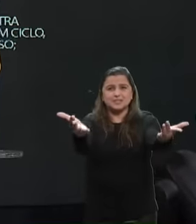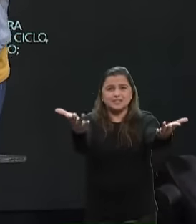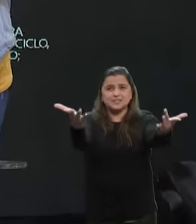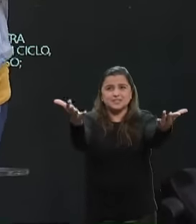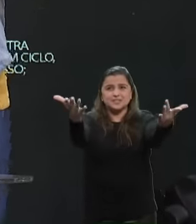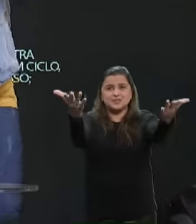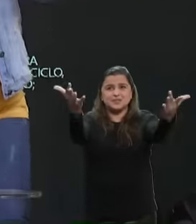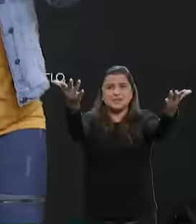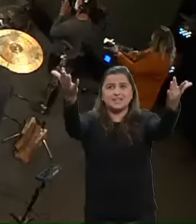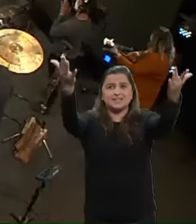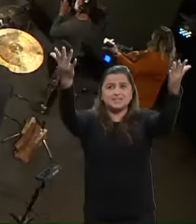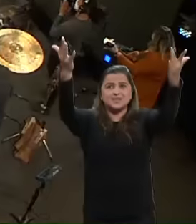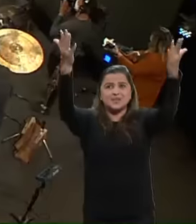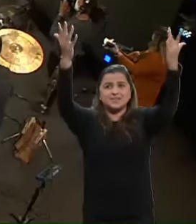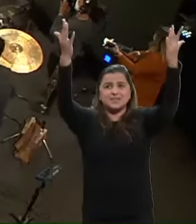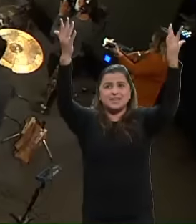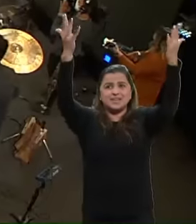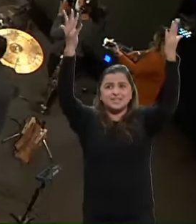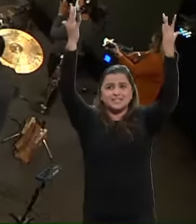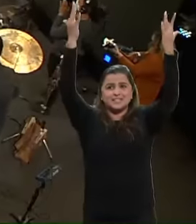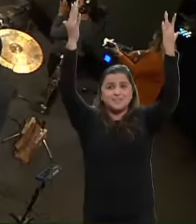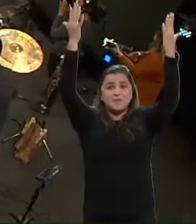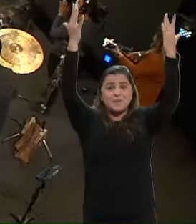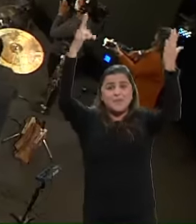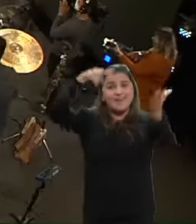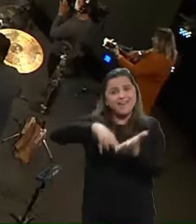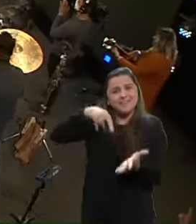subir, subir, subir.